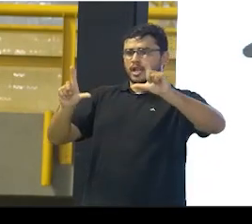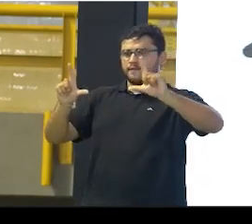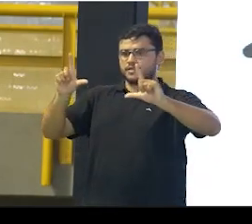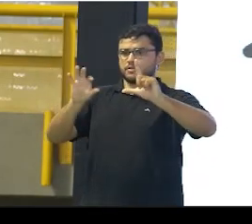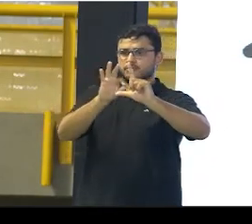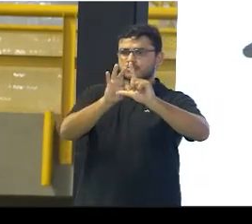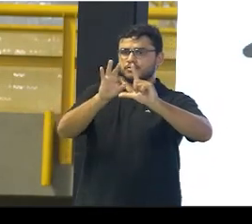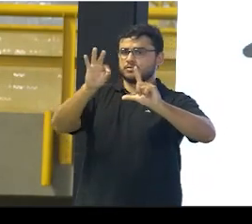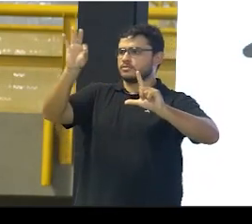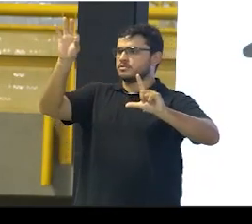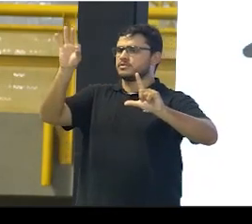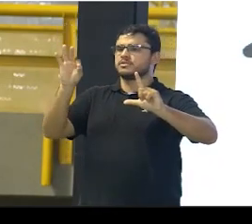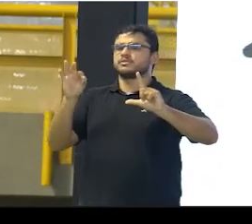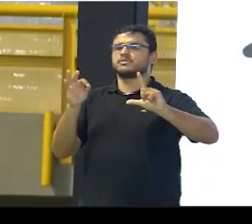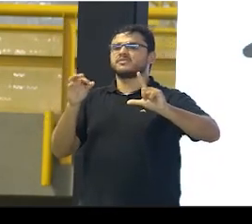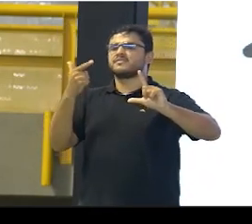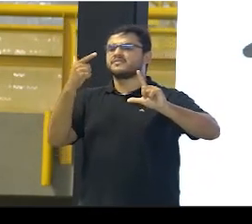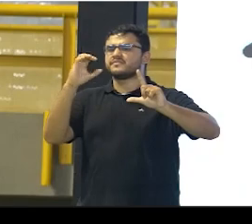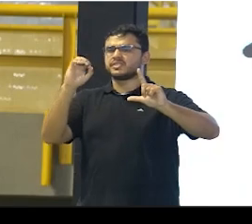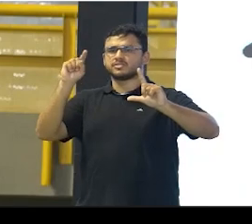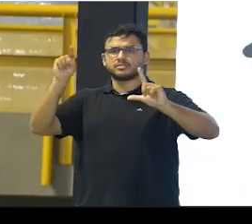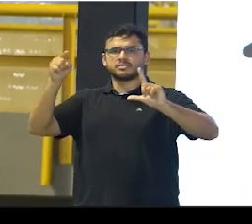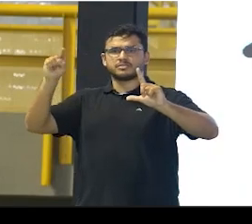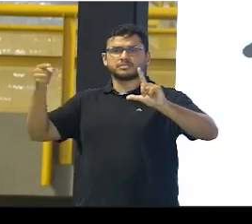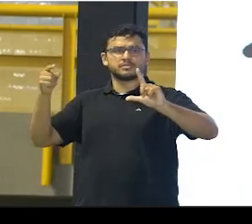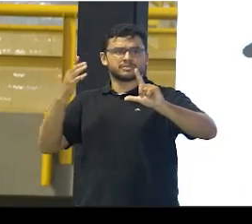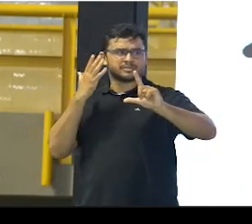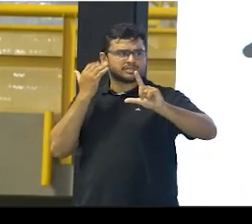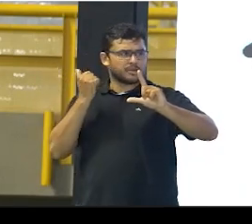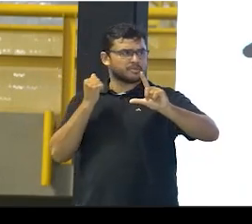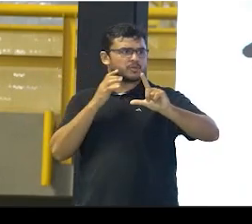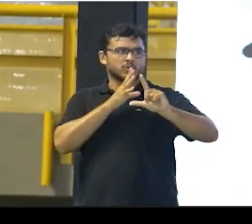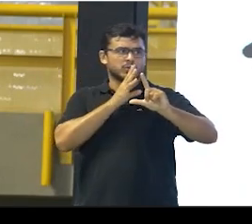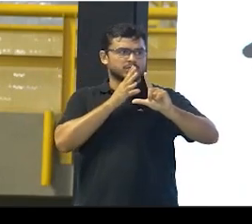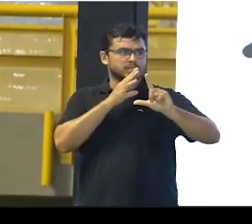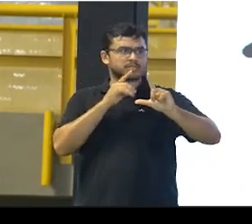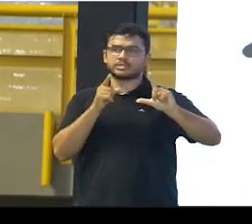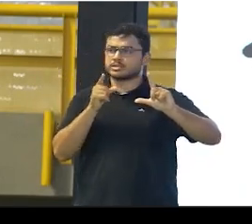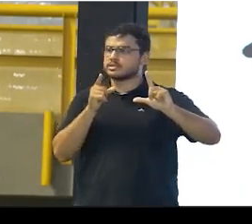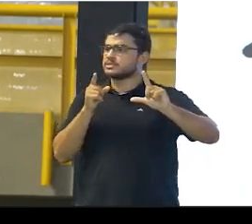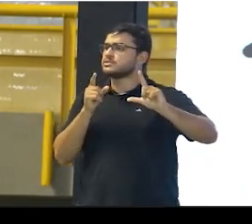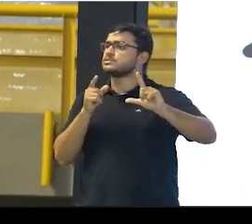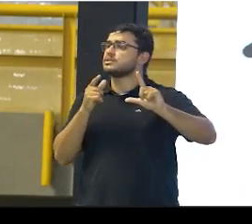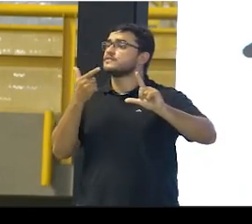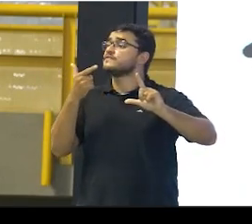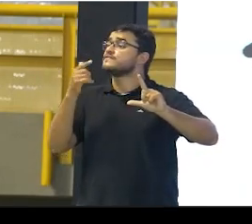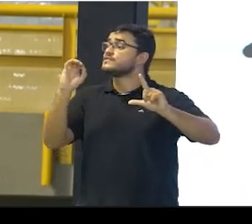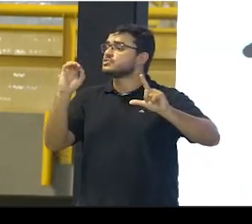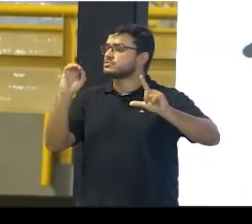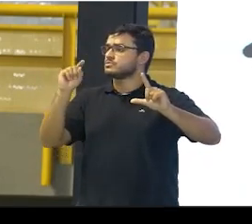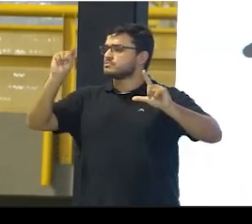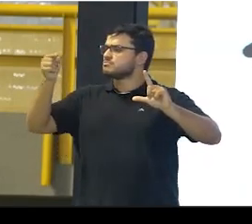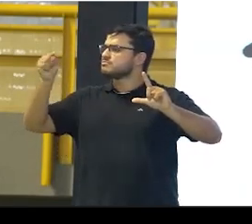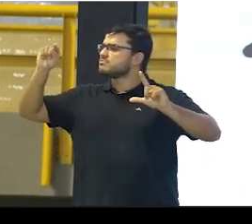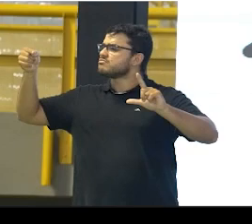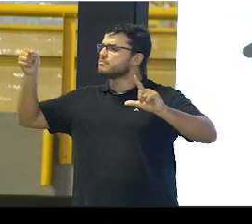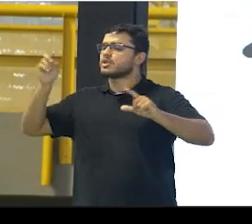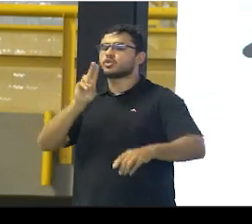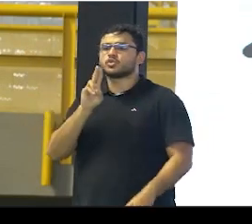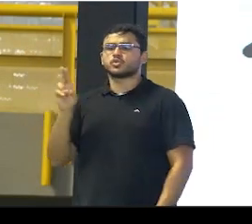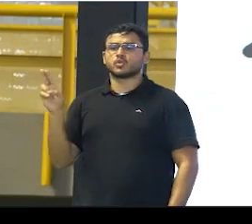Gente, olha que interessante. Quando você diz que uma TV tem 40